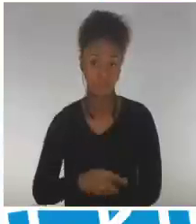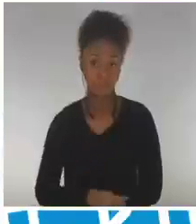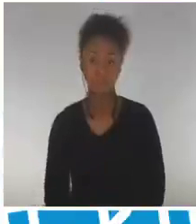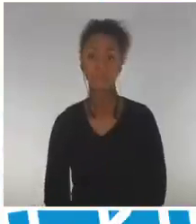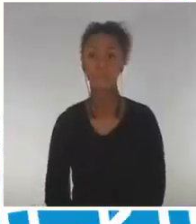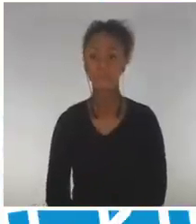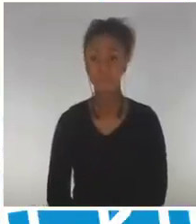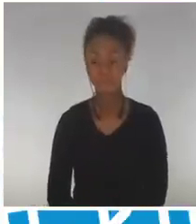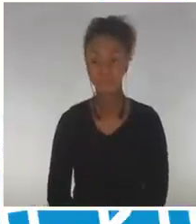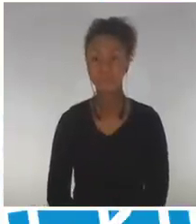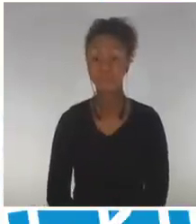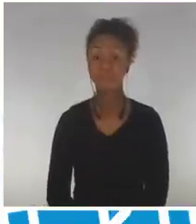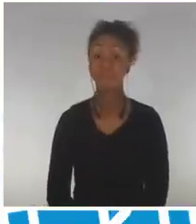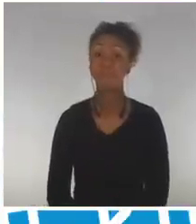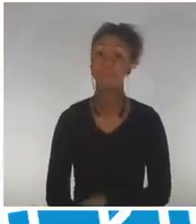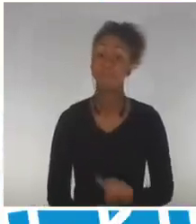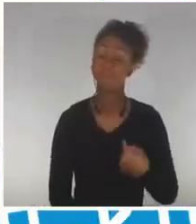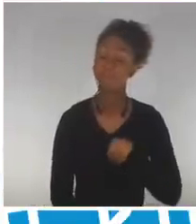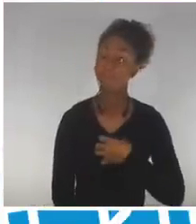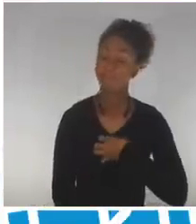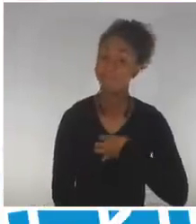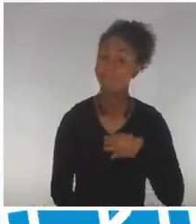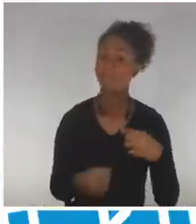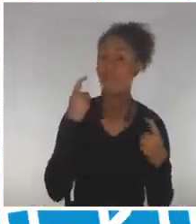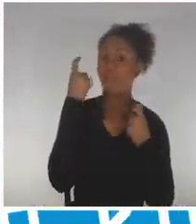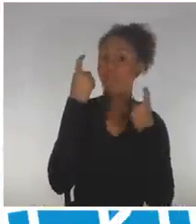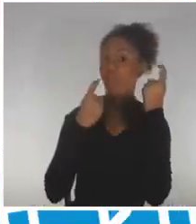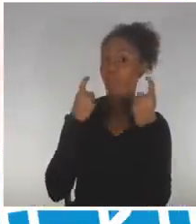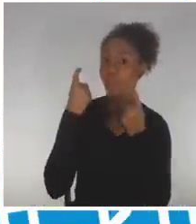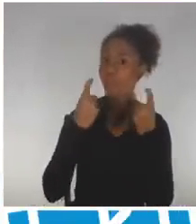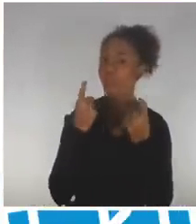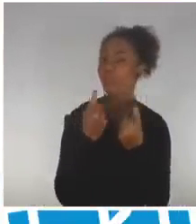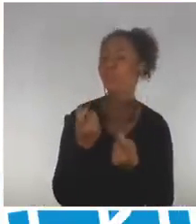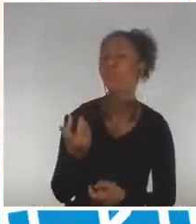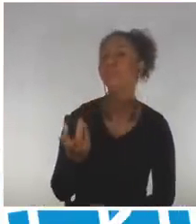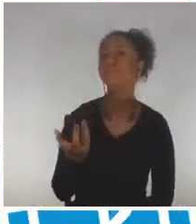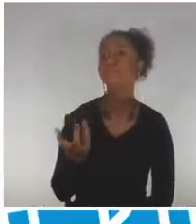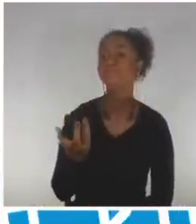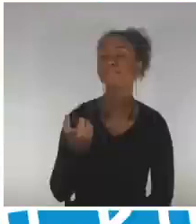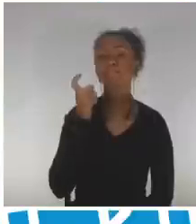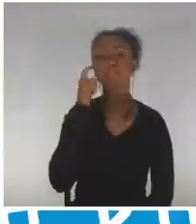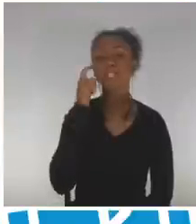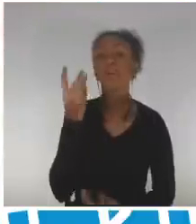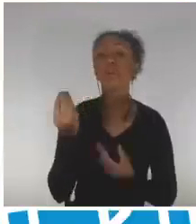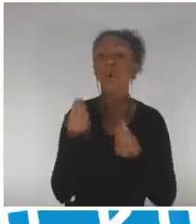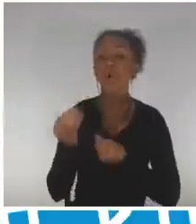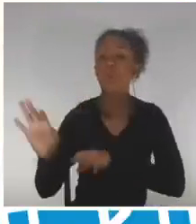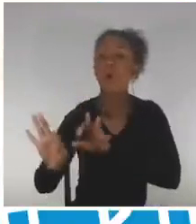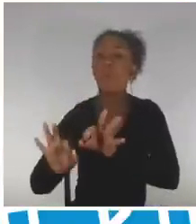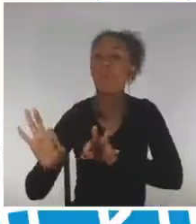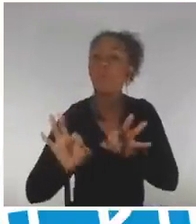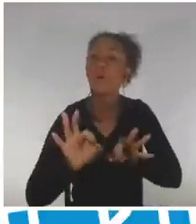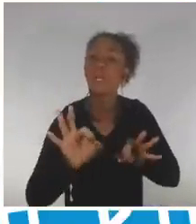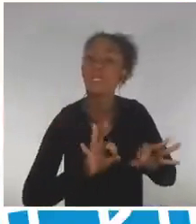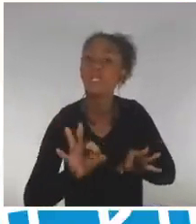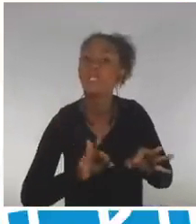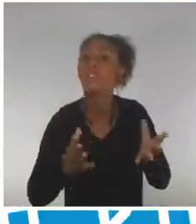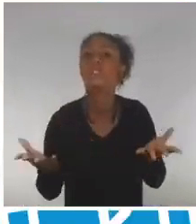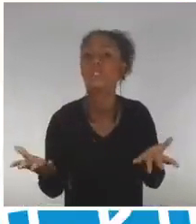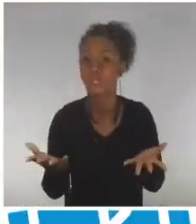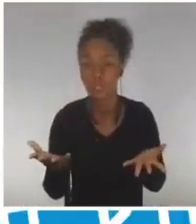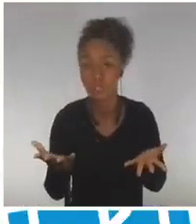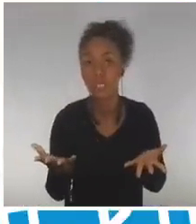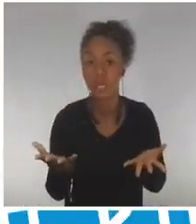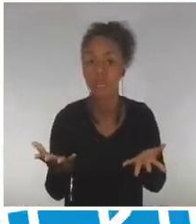Tenho a preocupação enorme das condições logísticas e de organização